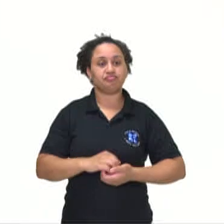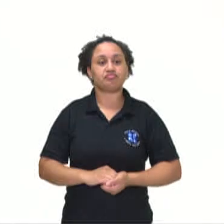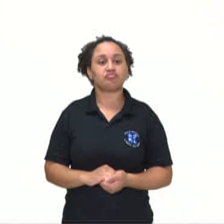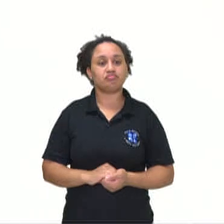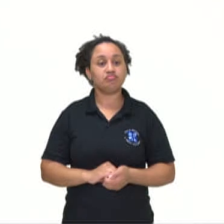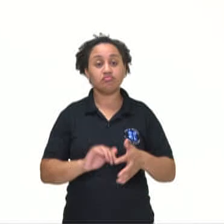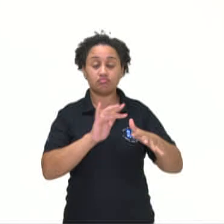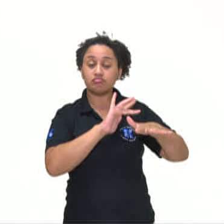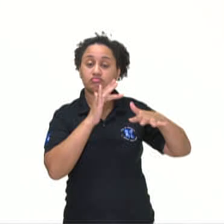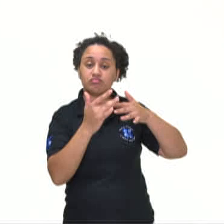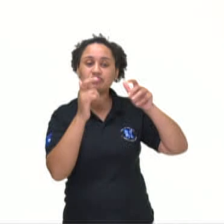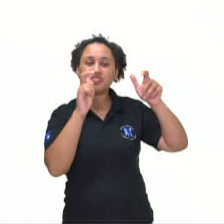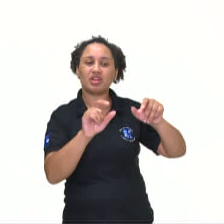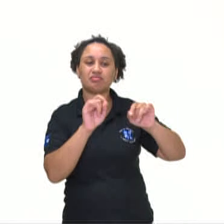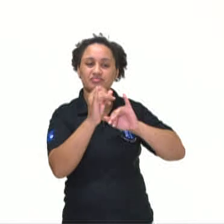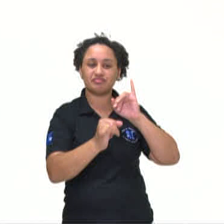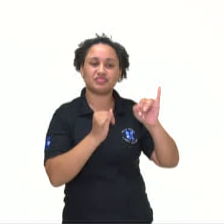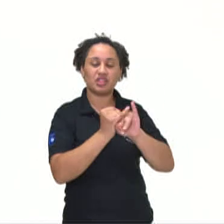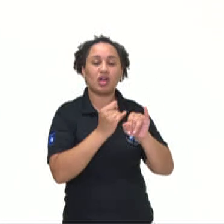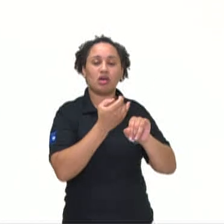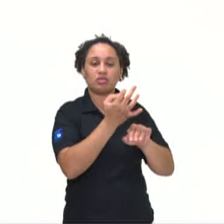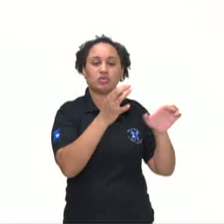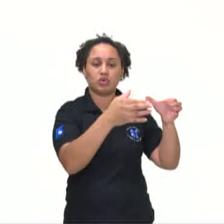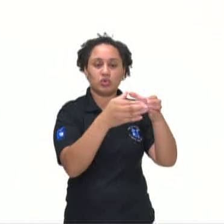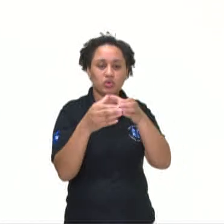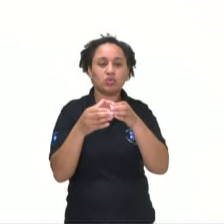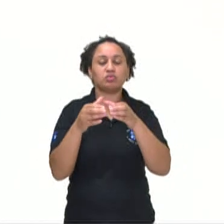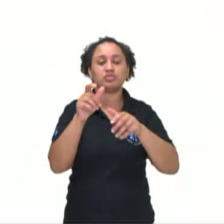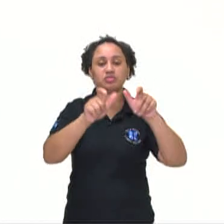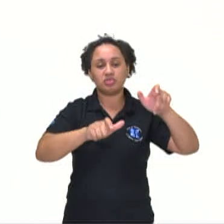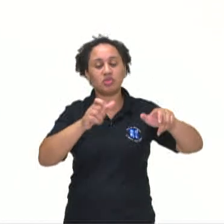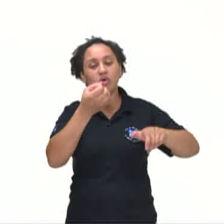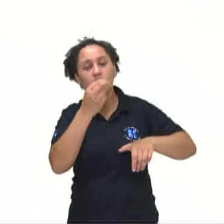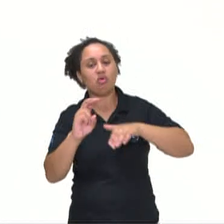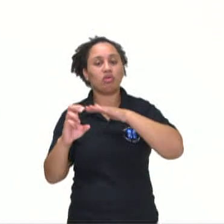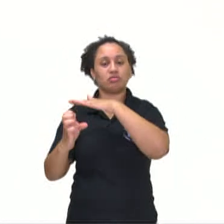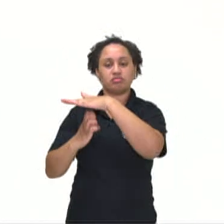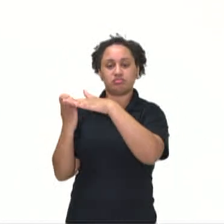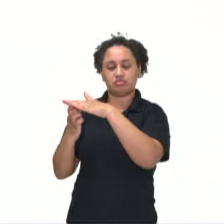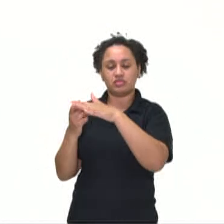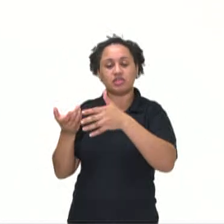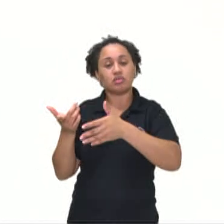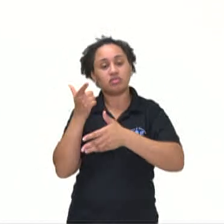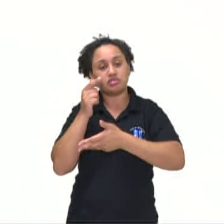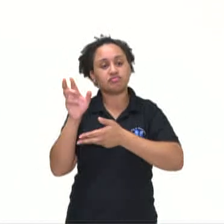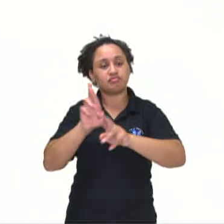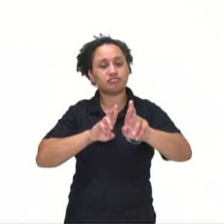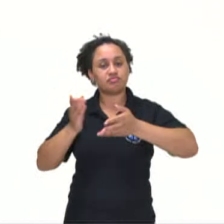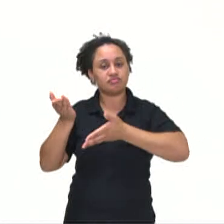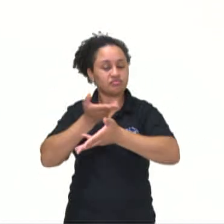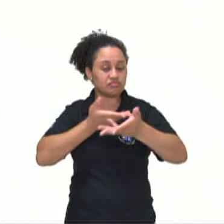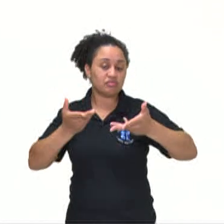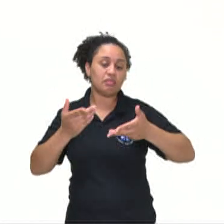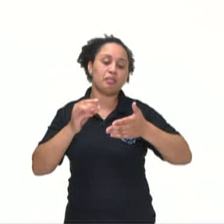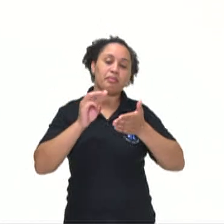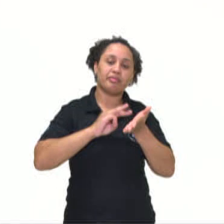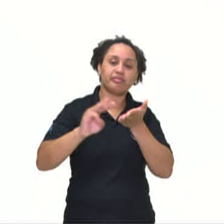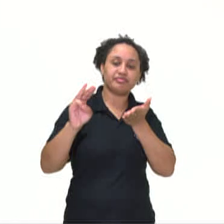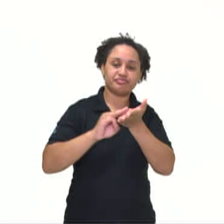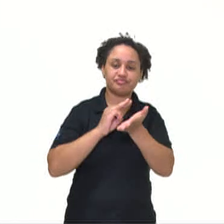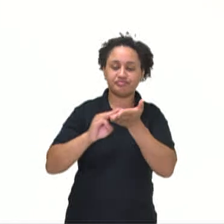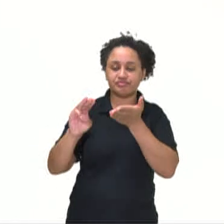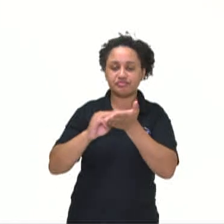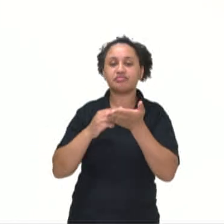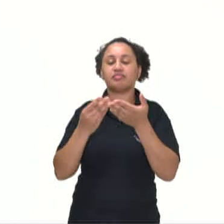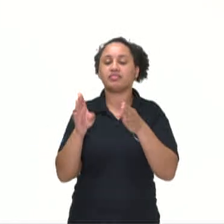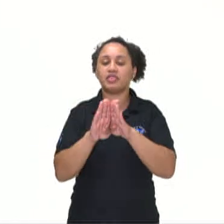redes sociais são espaços virtuais onde grupos de pessoas ou empresas se relacionam através do envio de mensagens, da partilha